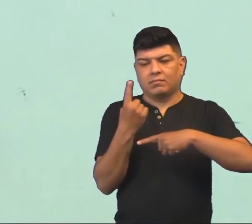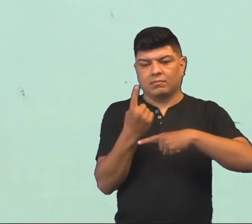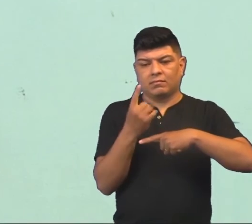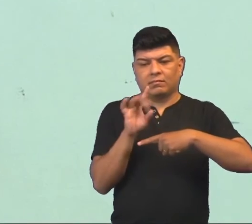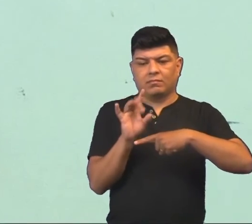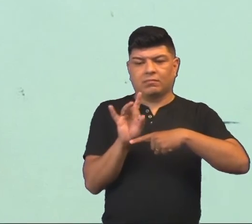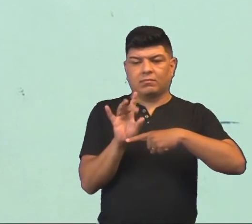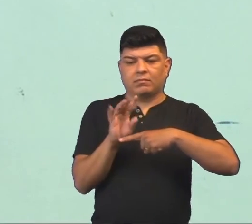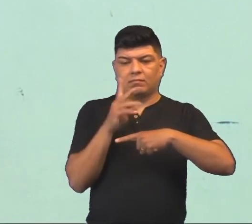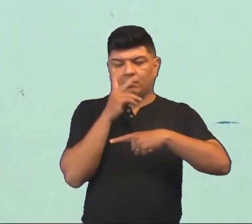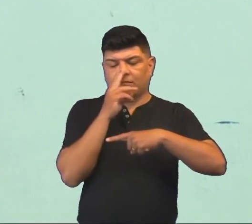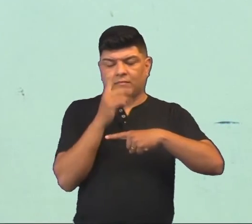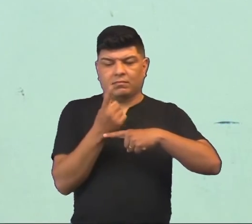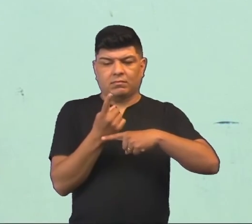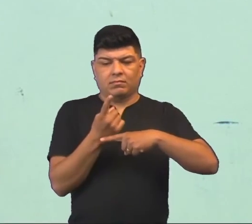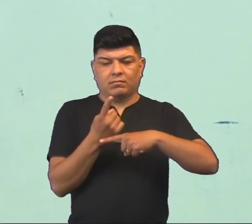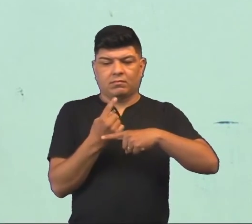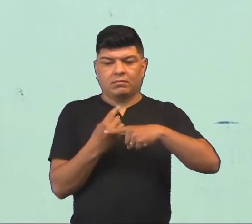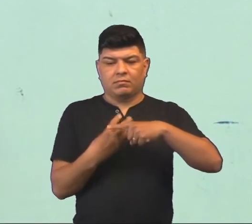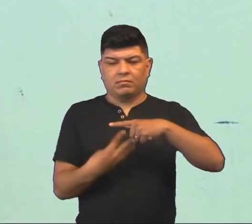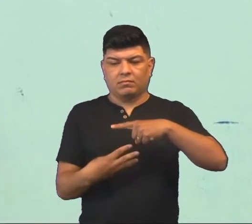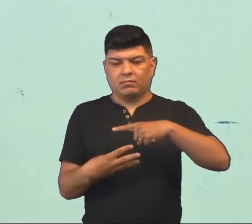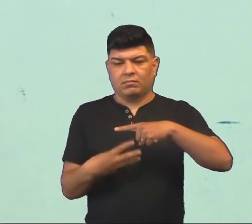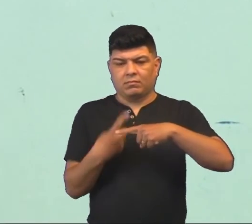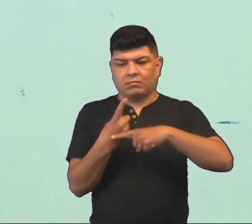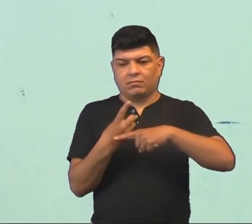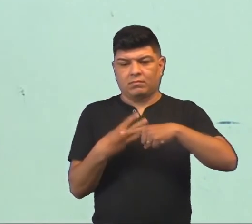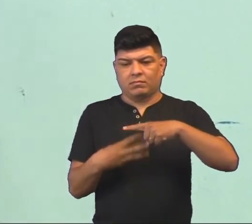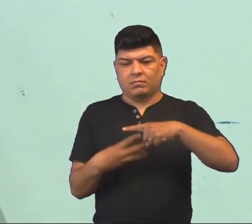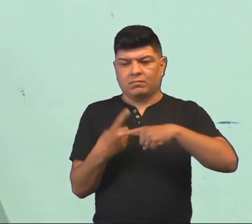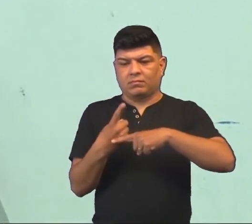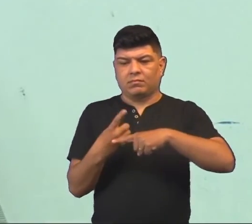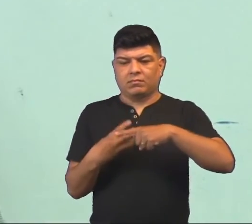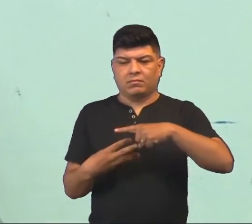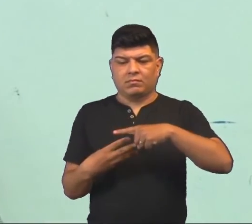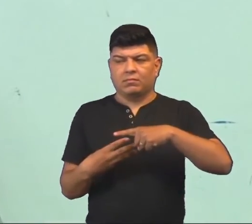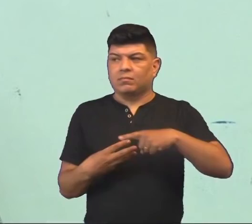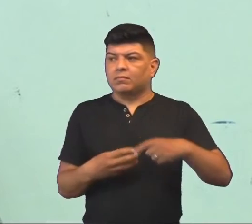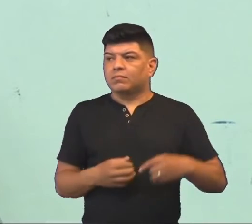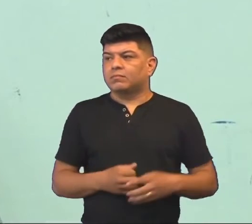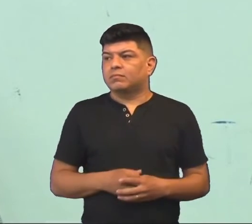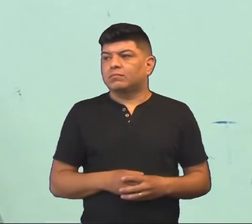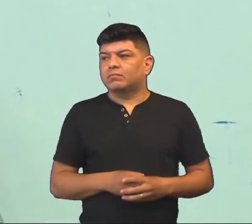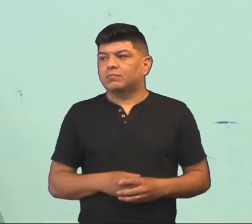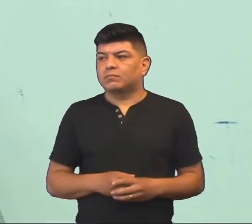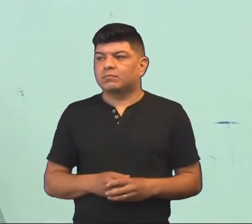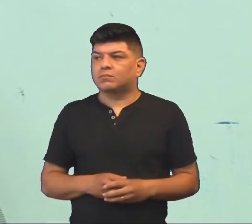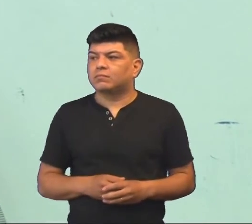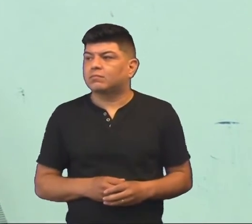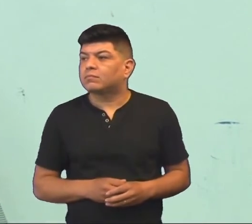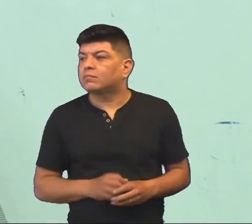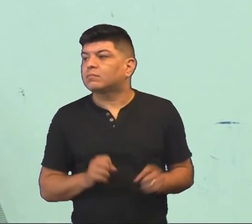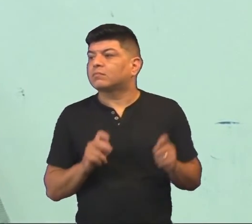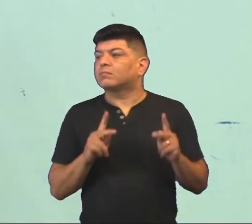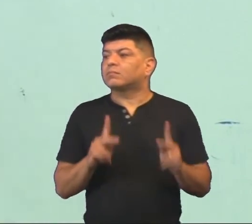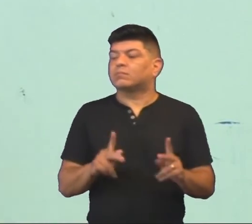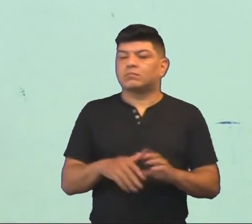parte dessa. No caso, é 1/3. Então, por isso está 1/3, 1/3 e 1/3 aqui.